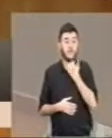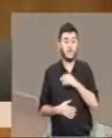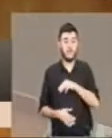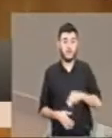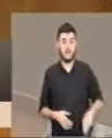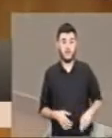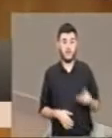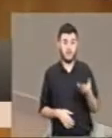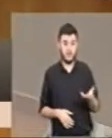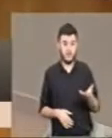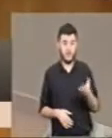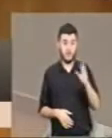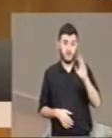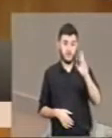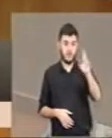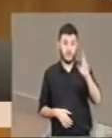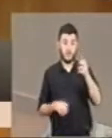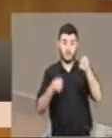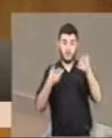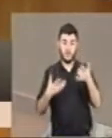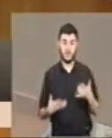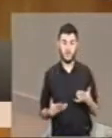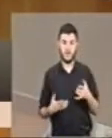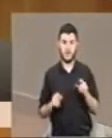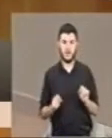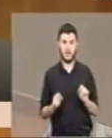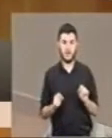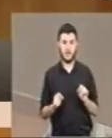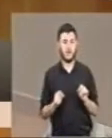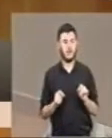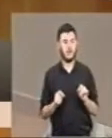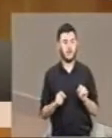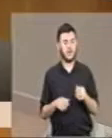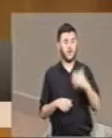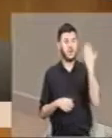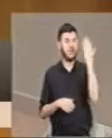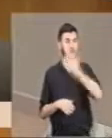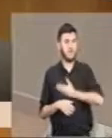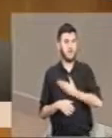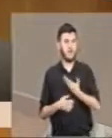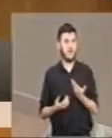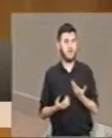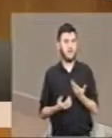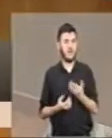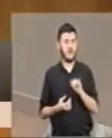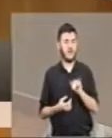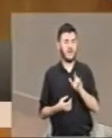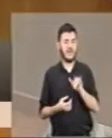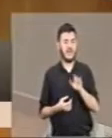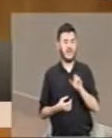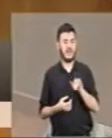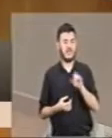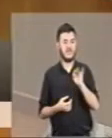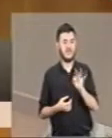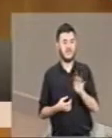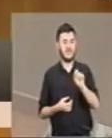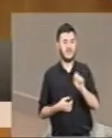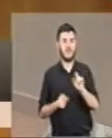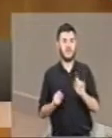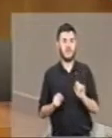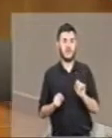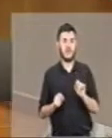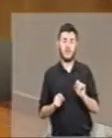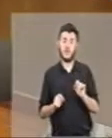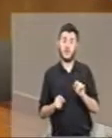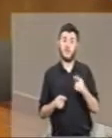Moraes. Que é ilícita a prova que dependesse da cláusula de reserva